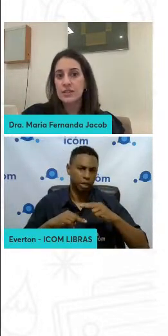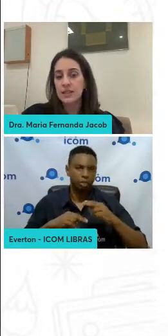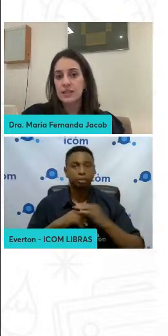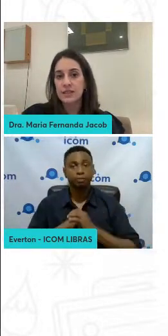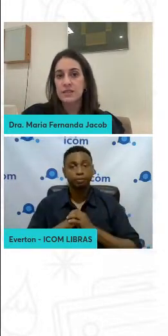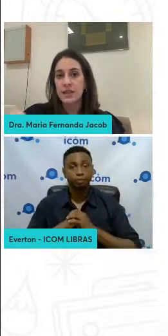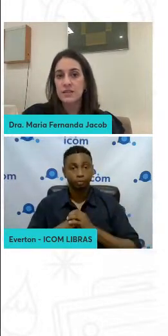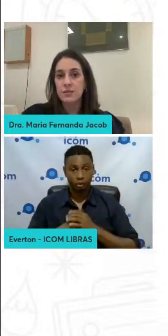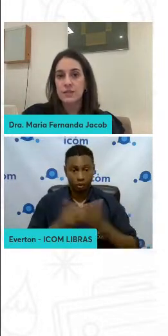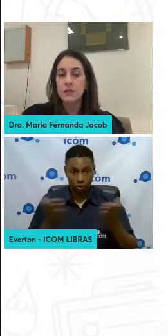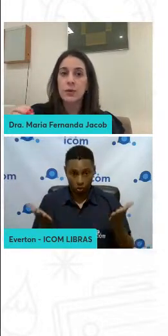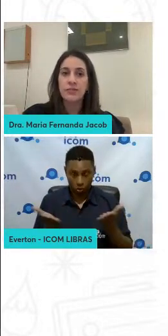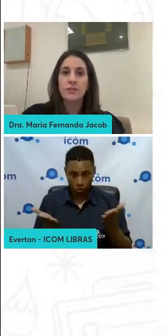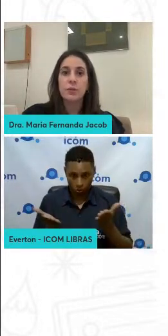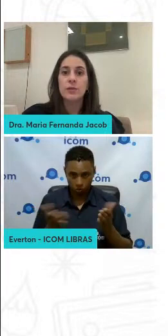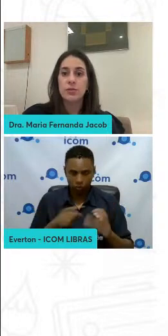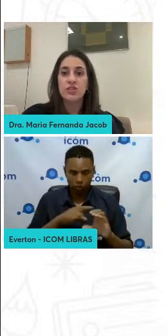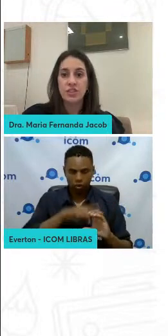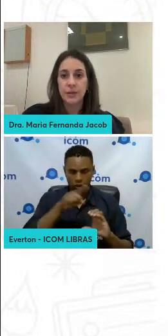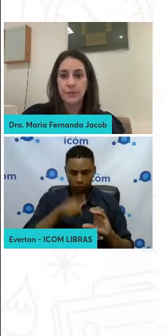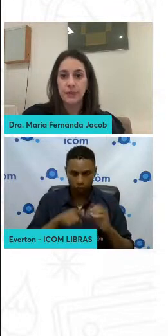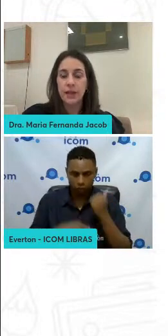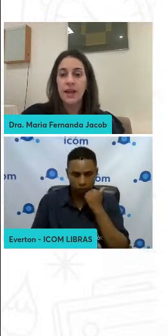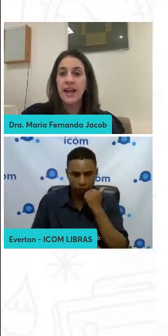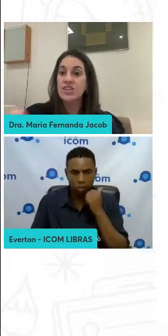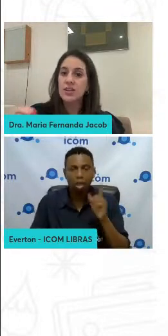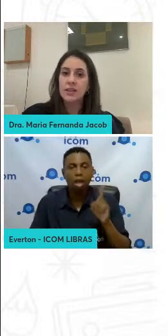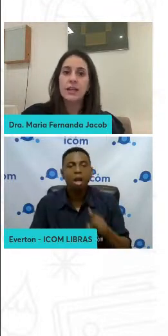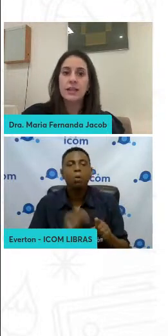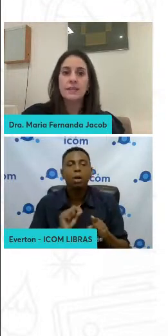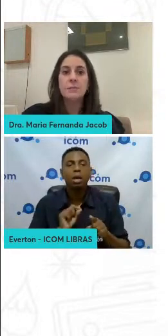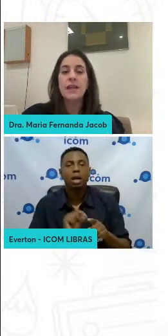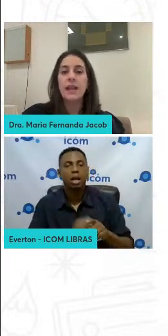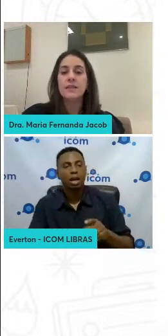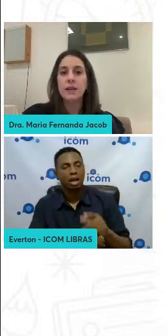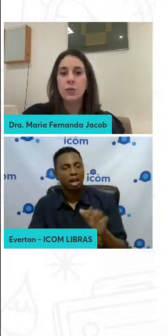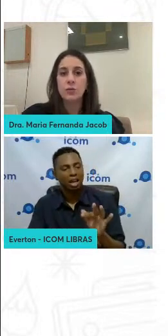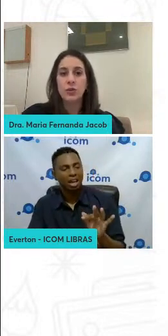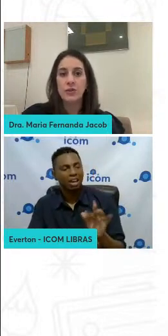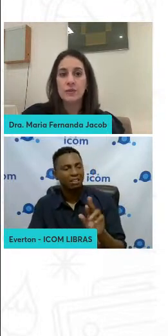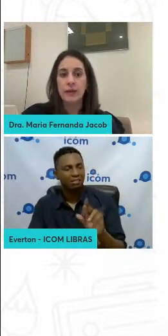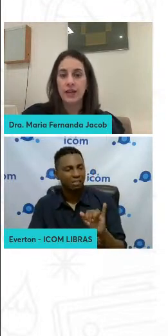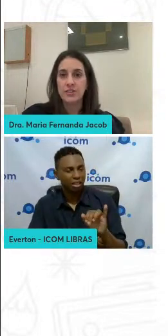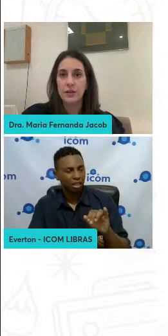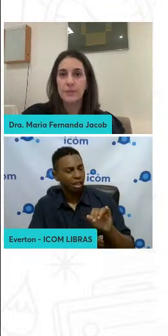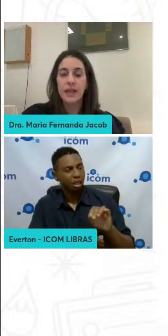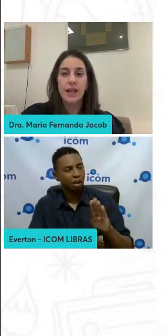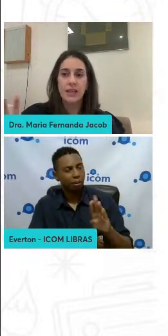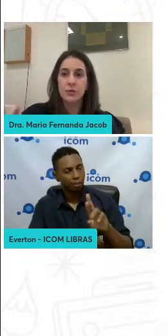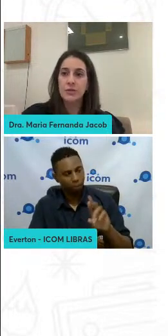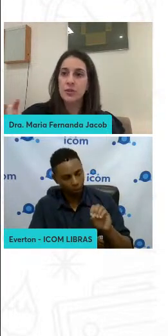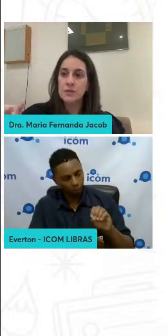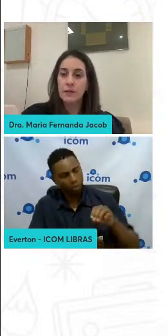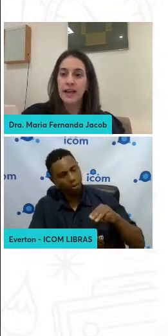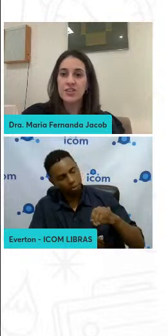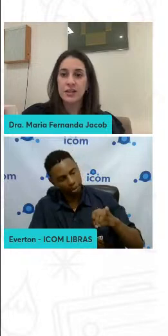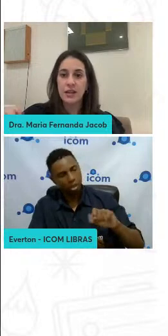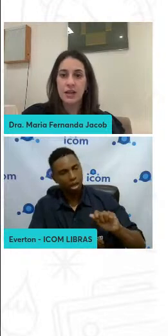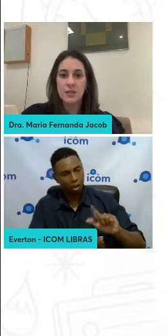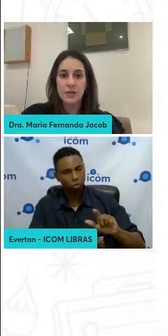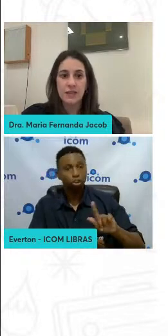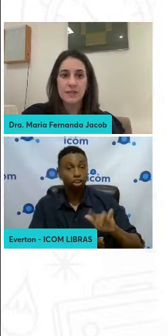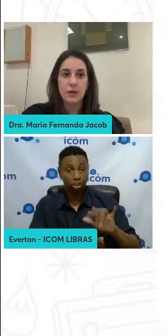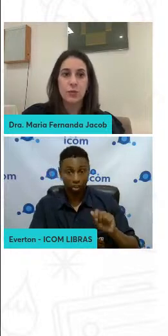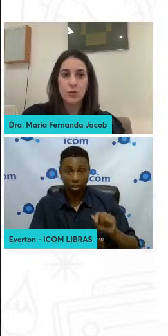Hoje, descrita na ciência, um exemplo é a fibromialgia. A enxaqueca, ela também entra como dor nociplástica. A dor nociplástica,